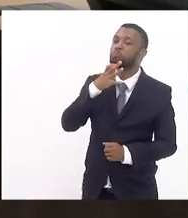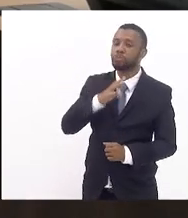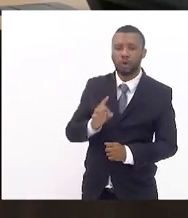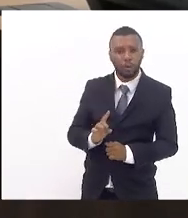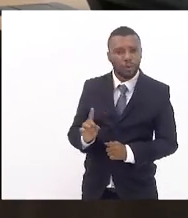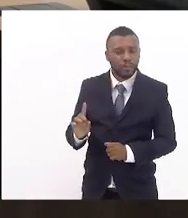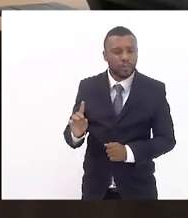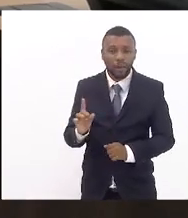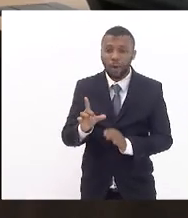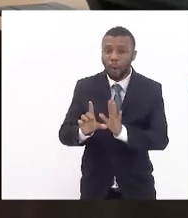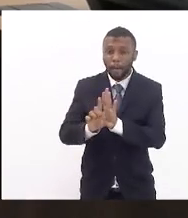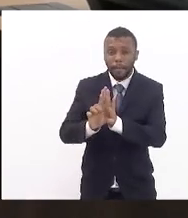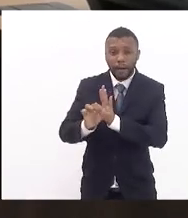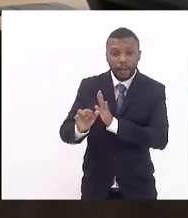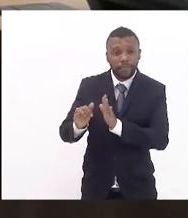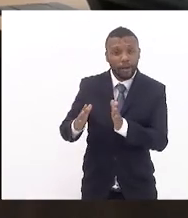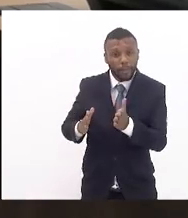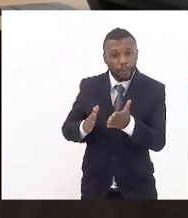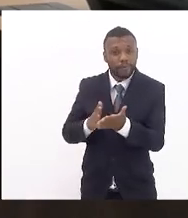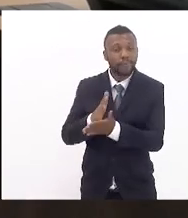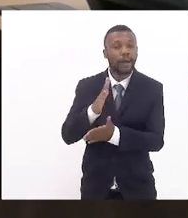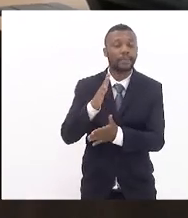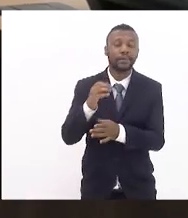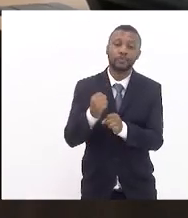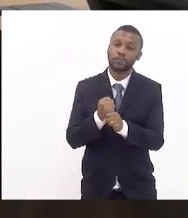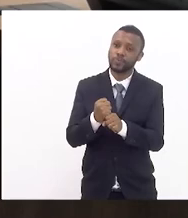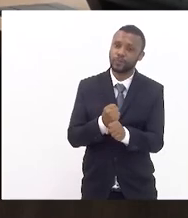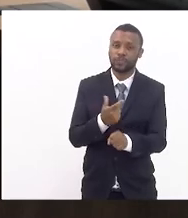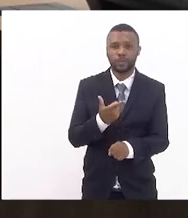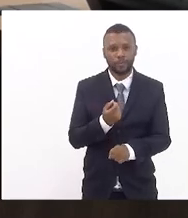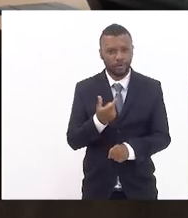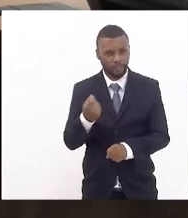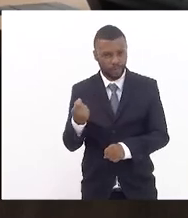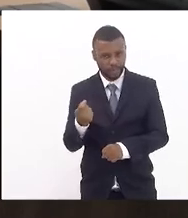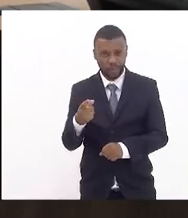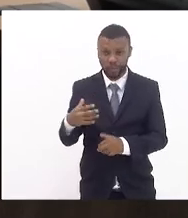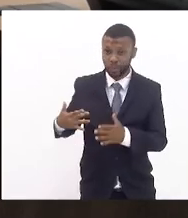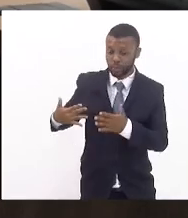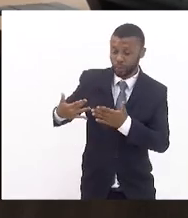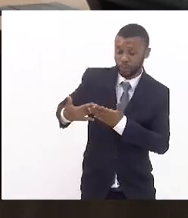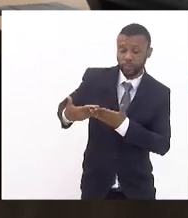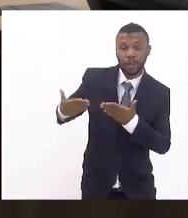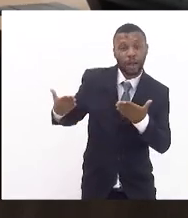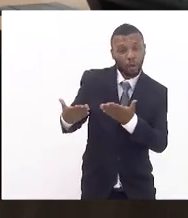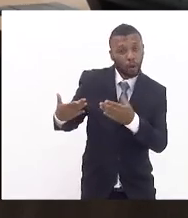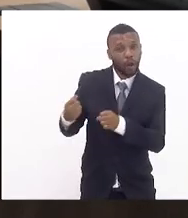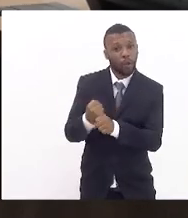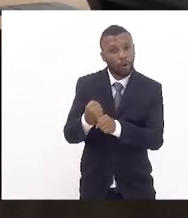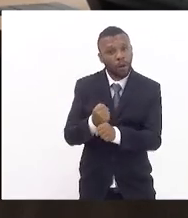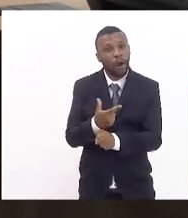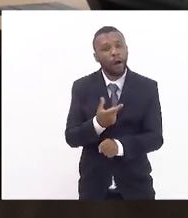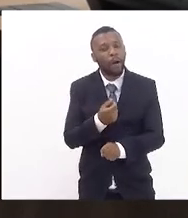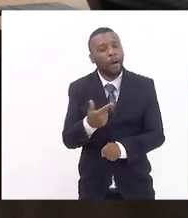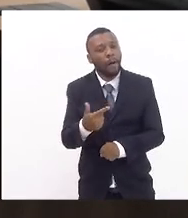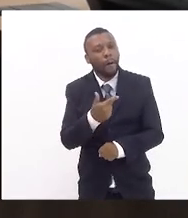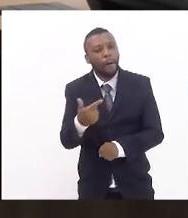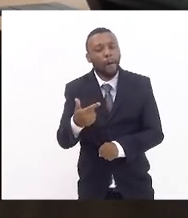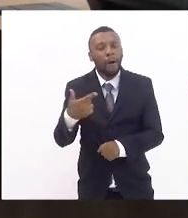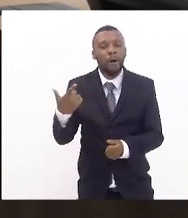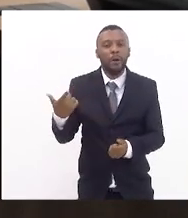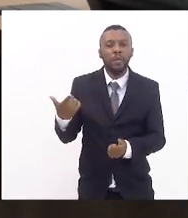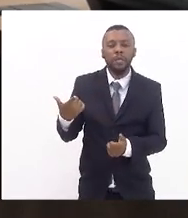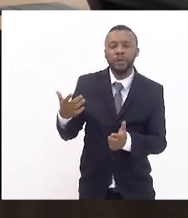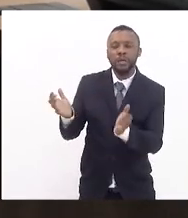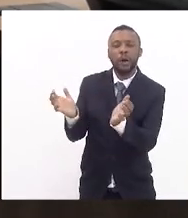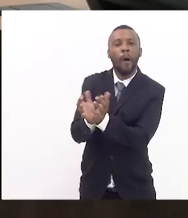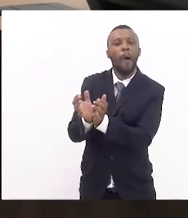uma lei que foi aprovada desde 2020, chegamos a 2022, e a nossa terceira idade ser tratada